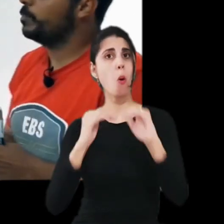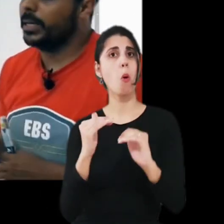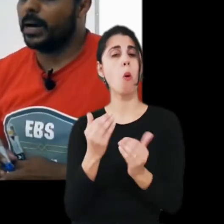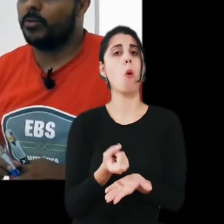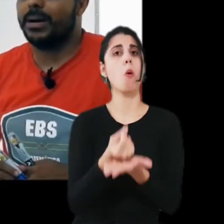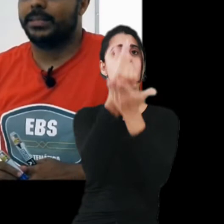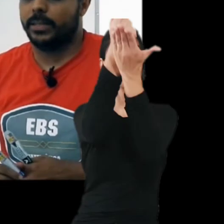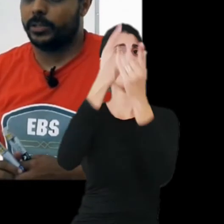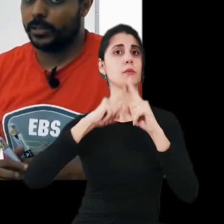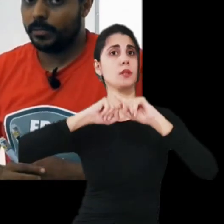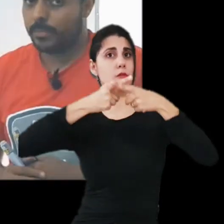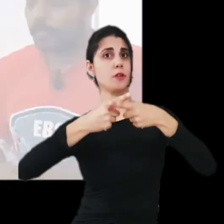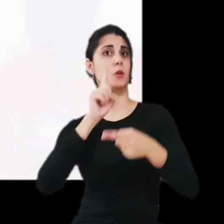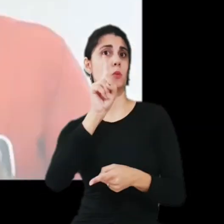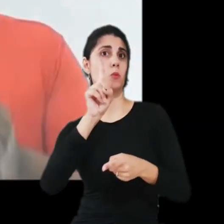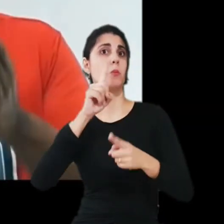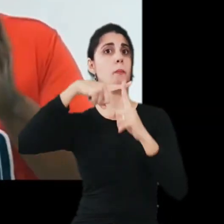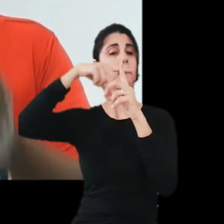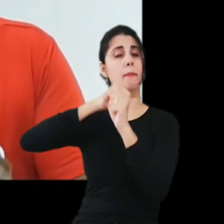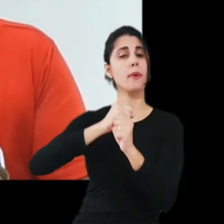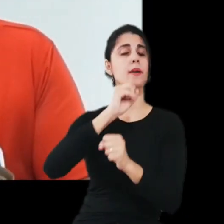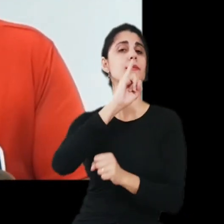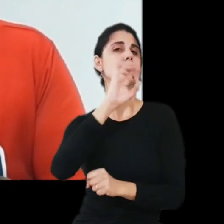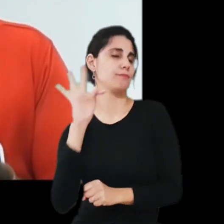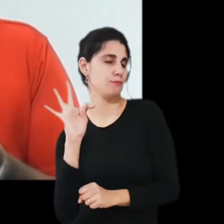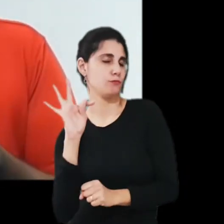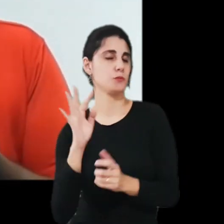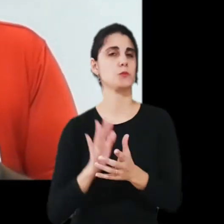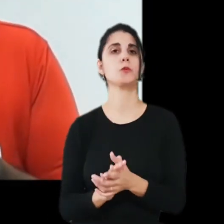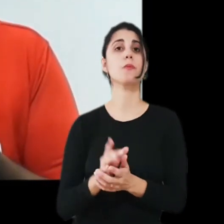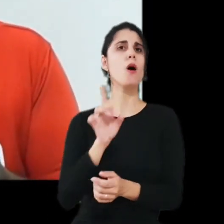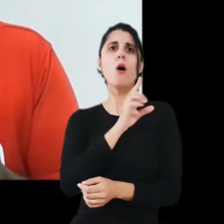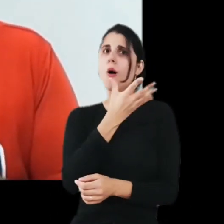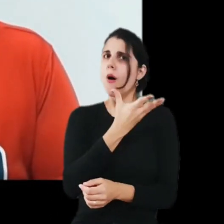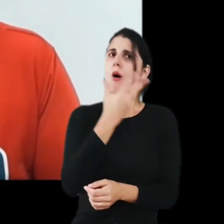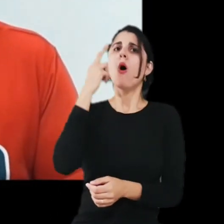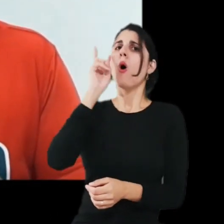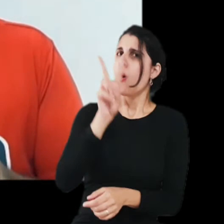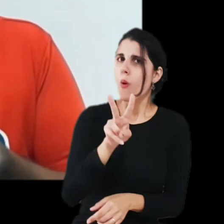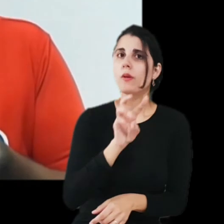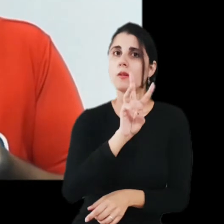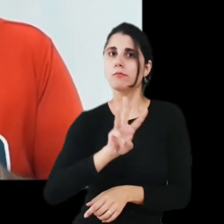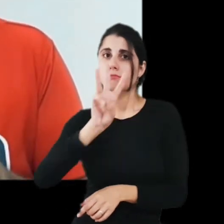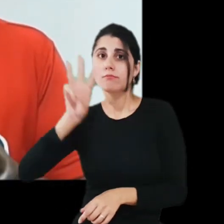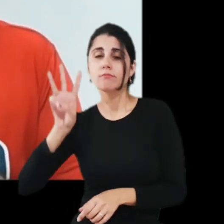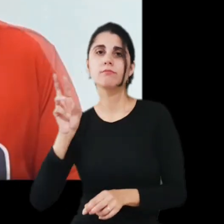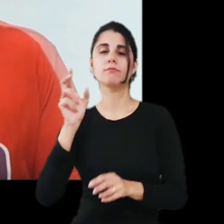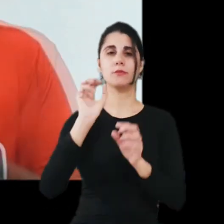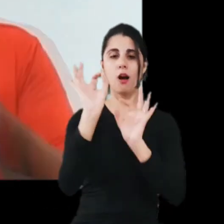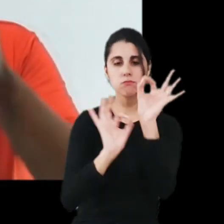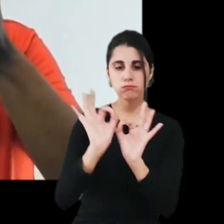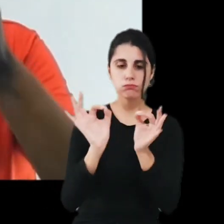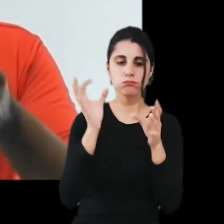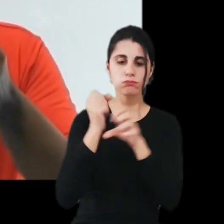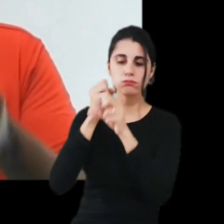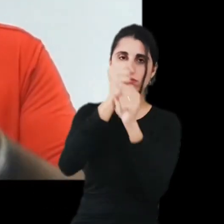que multiplica 1 mais IT. Meus pré-universitários, não esqueçam de olhar no site a resolução das questões.